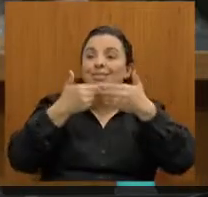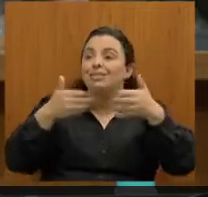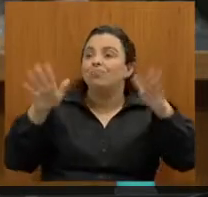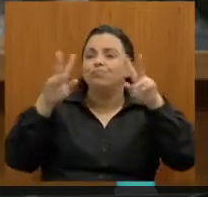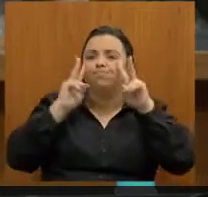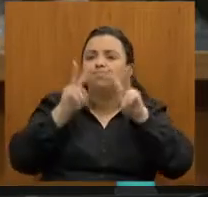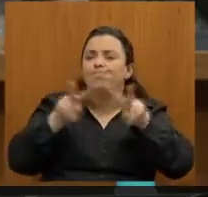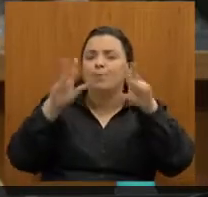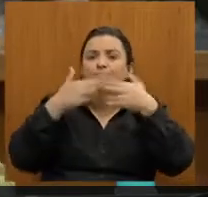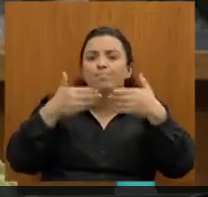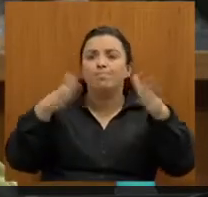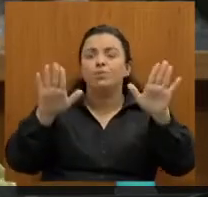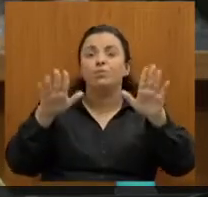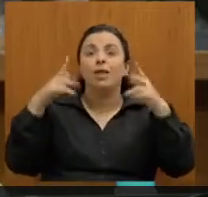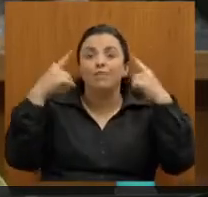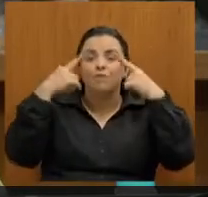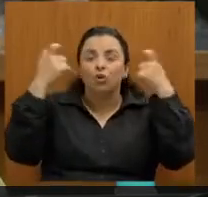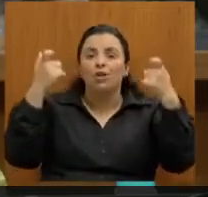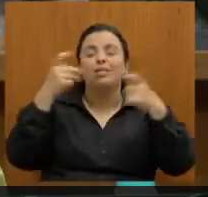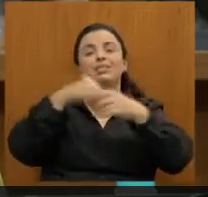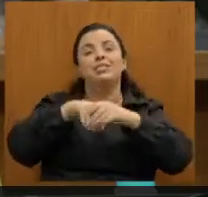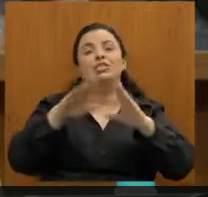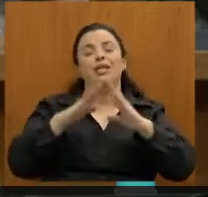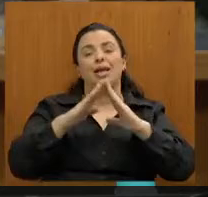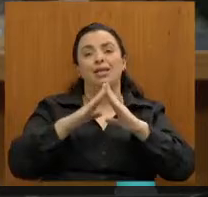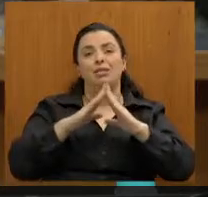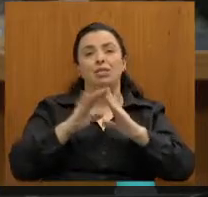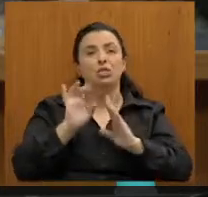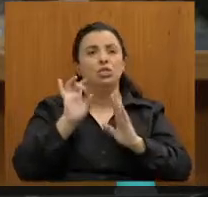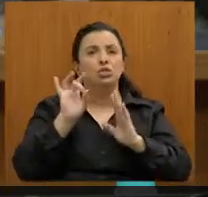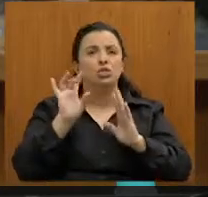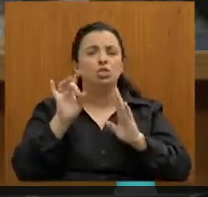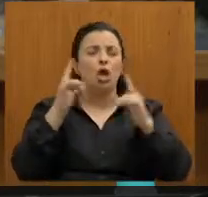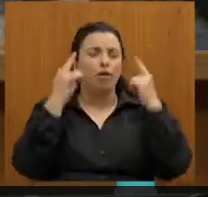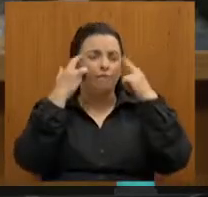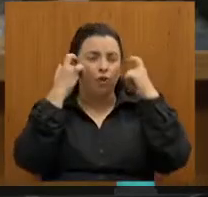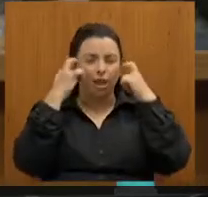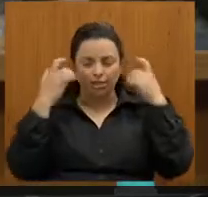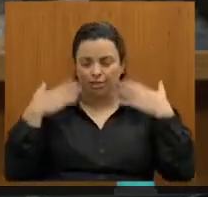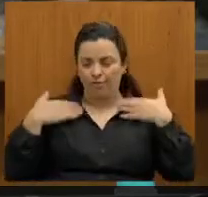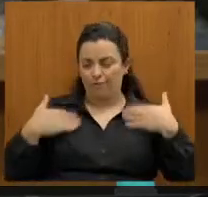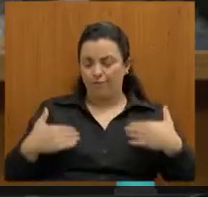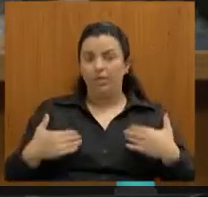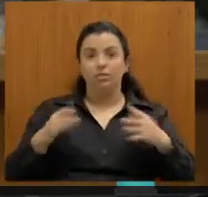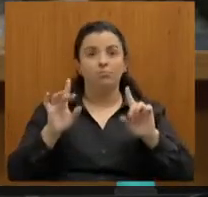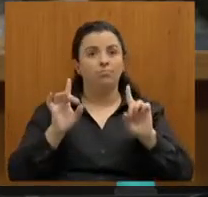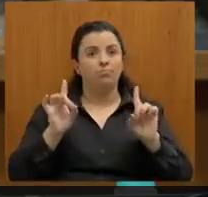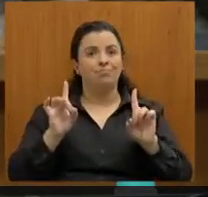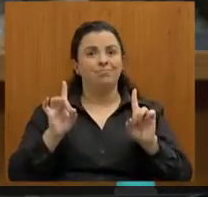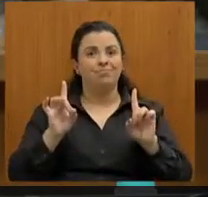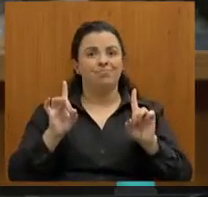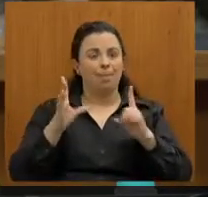para entender que não se trata apenas da violência física